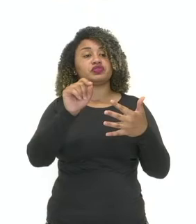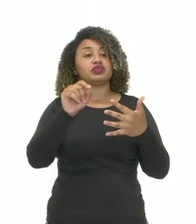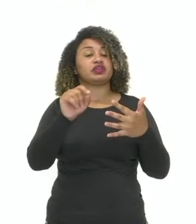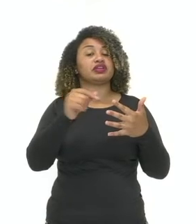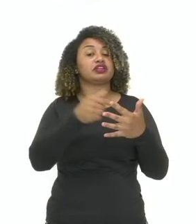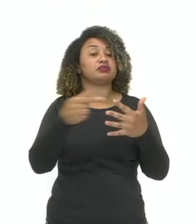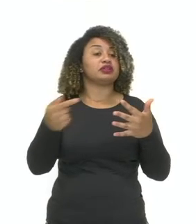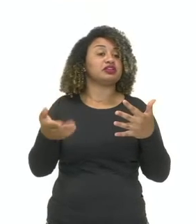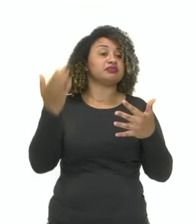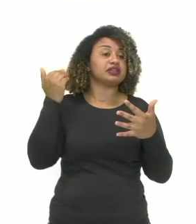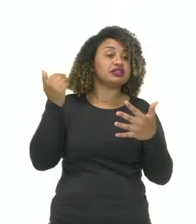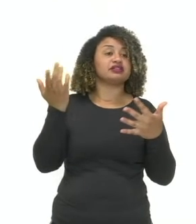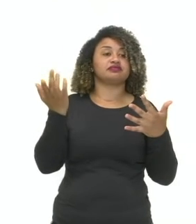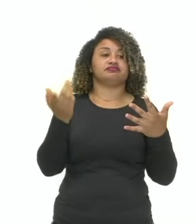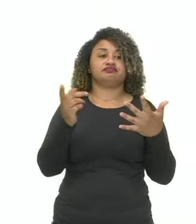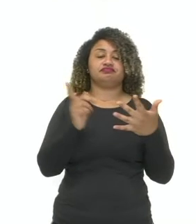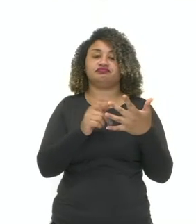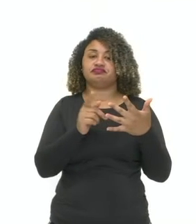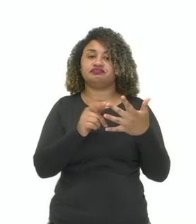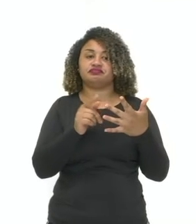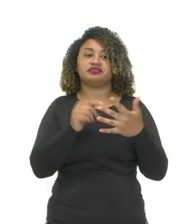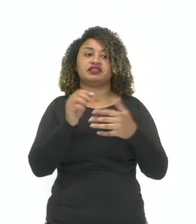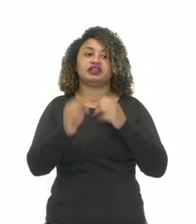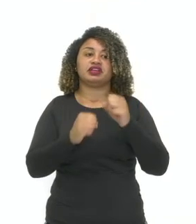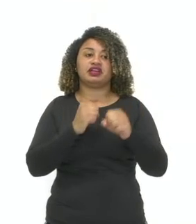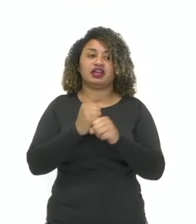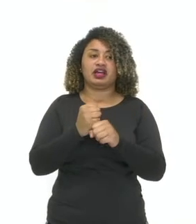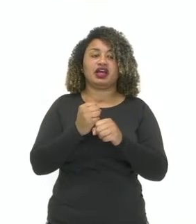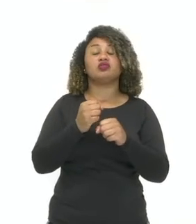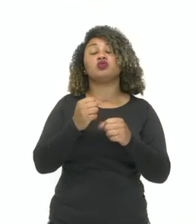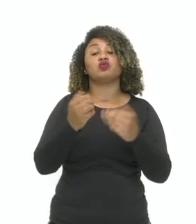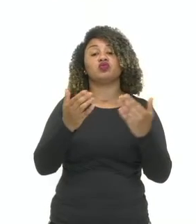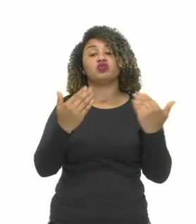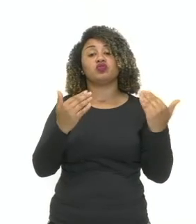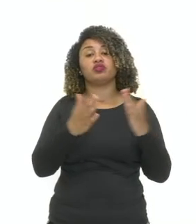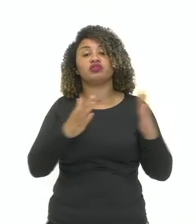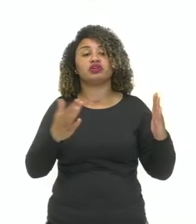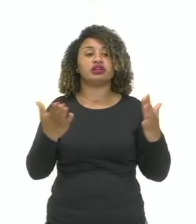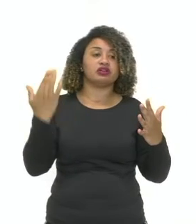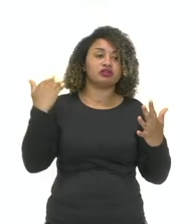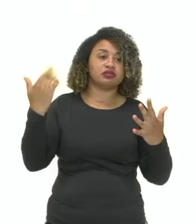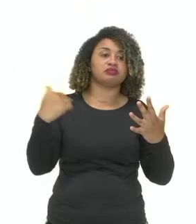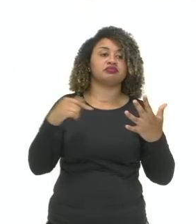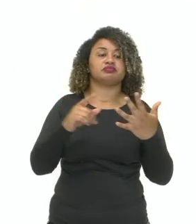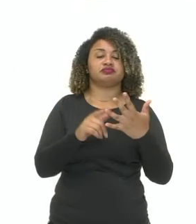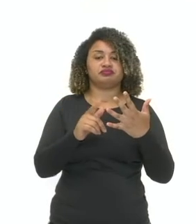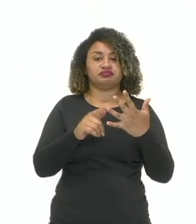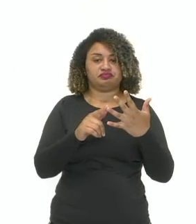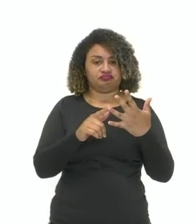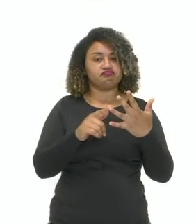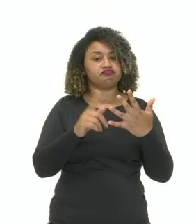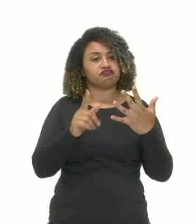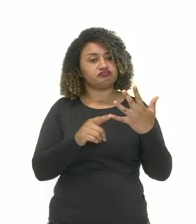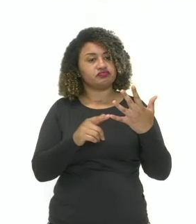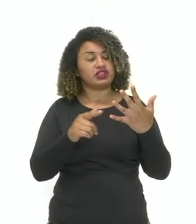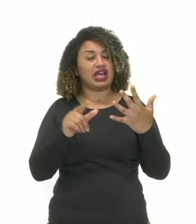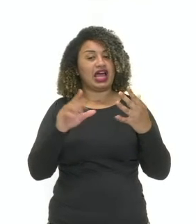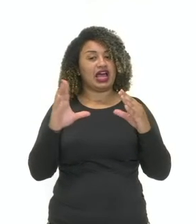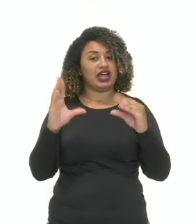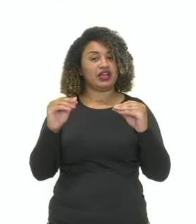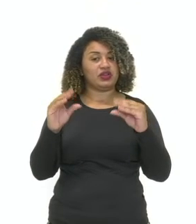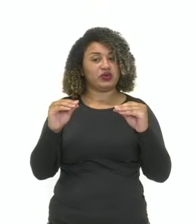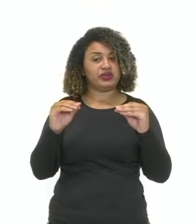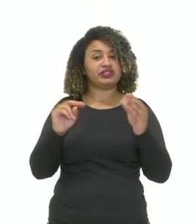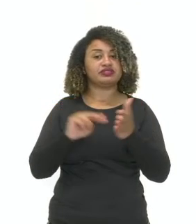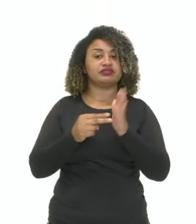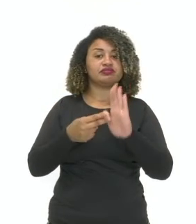A donde fuiste el verano pasado? Donde pusiste el libro anoche? Anoche, ontem